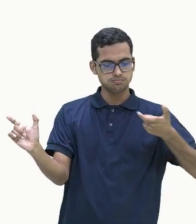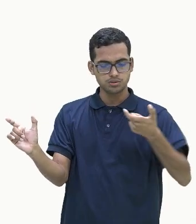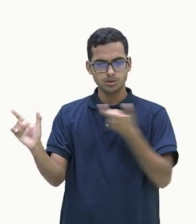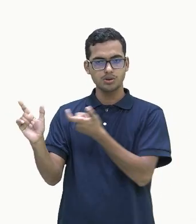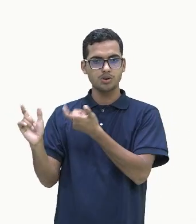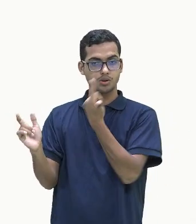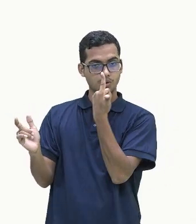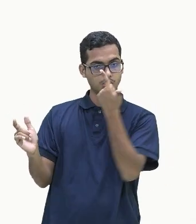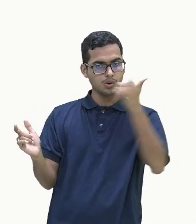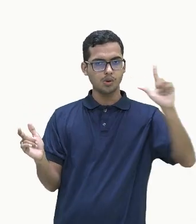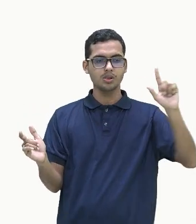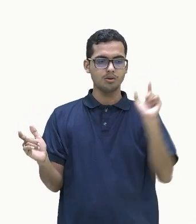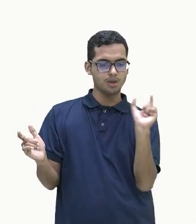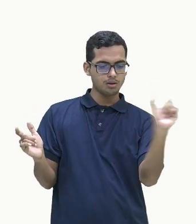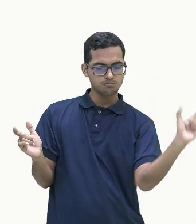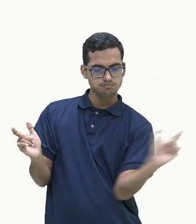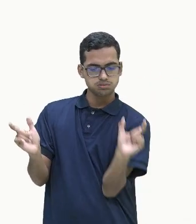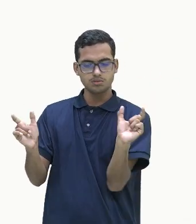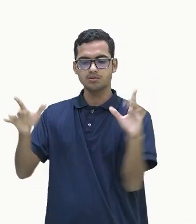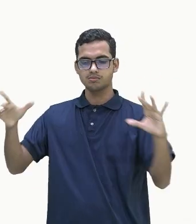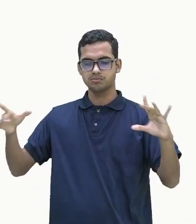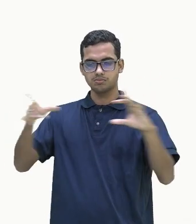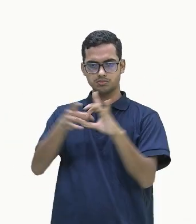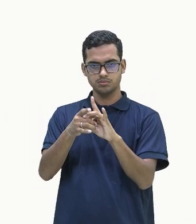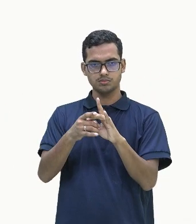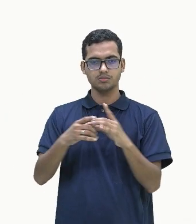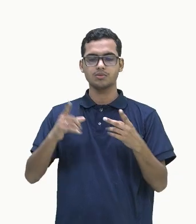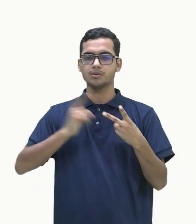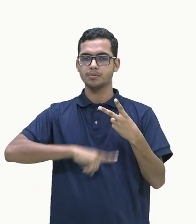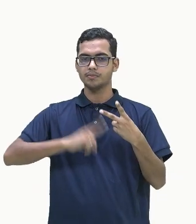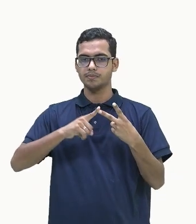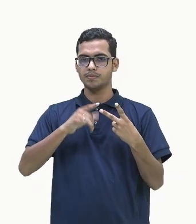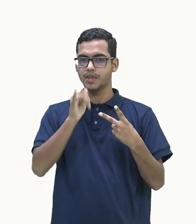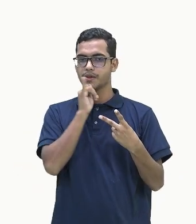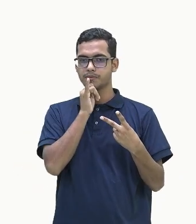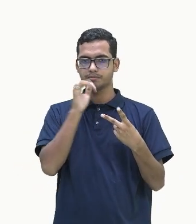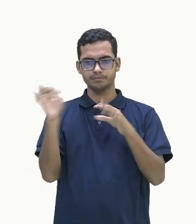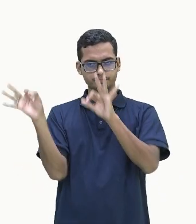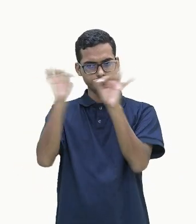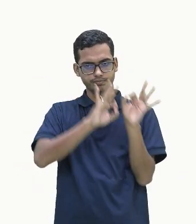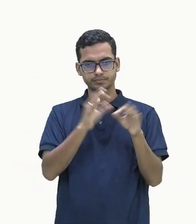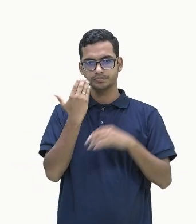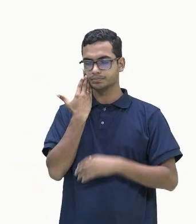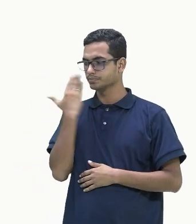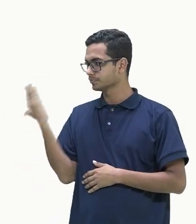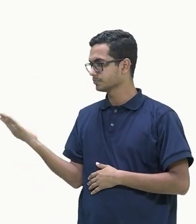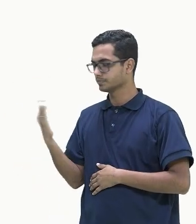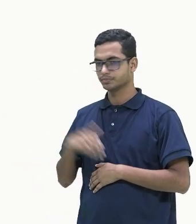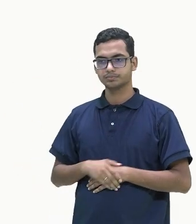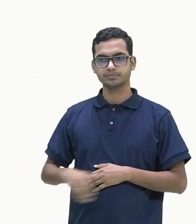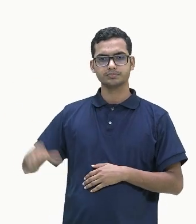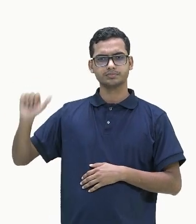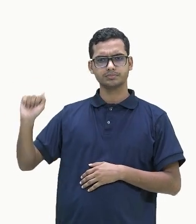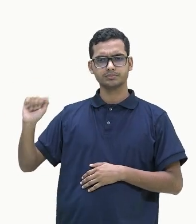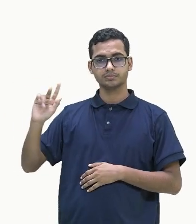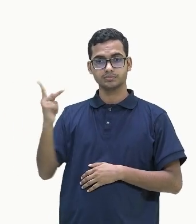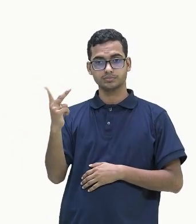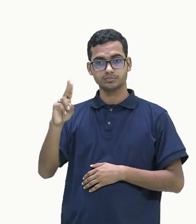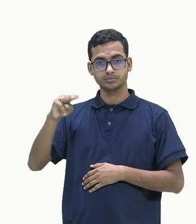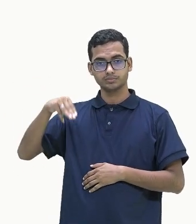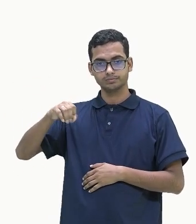ok? E aí, nesse meu segundo exemplo, o sujeito é a humanidade e